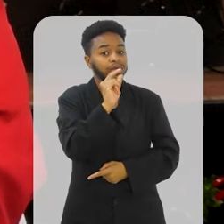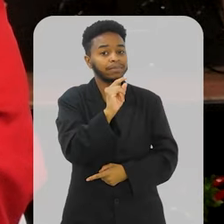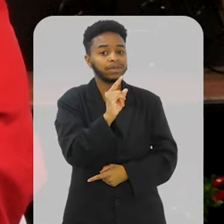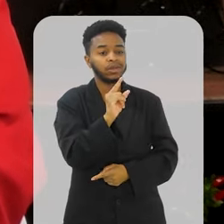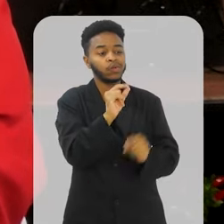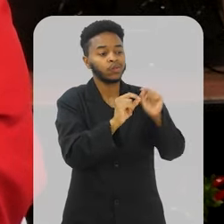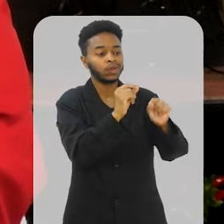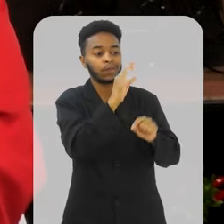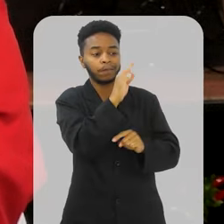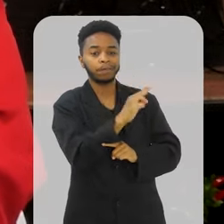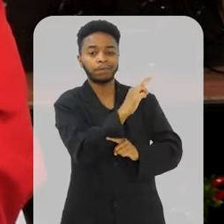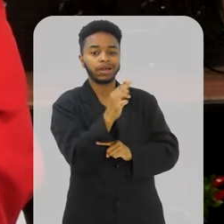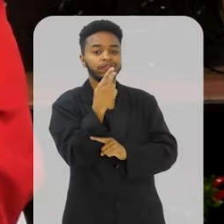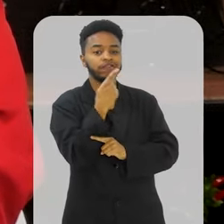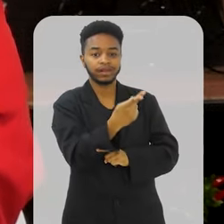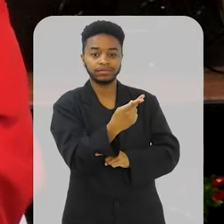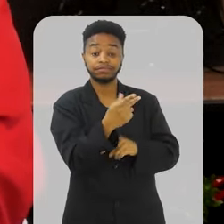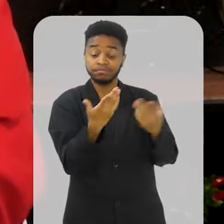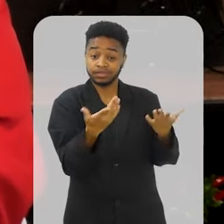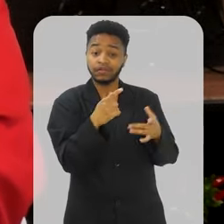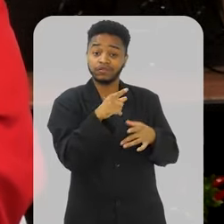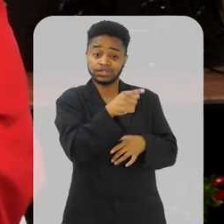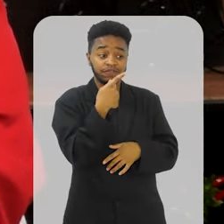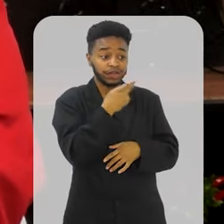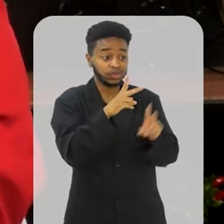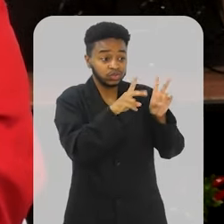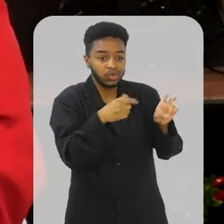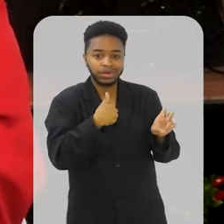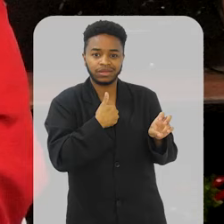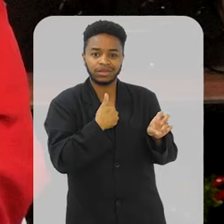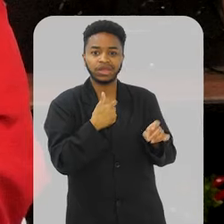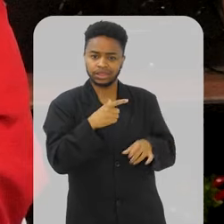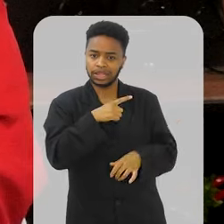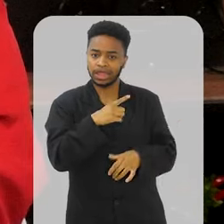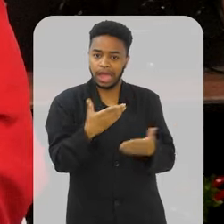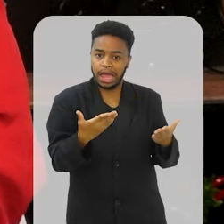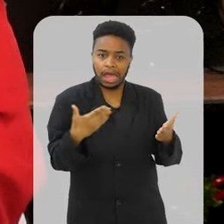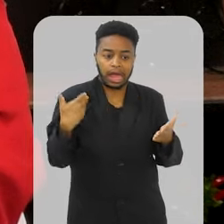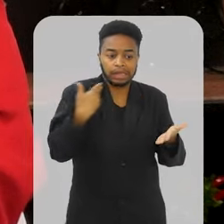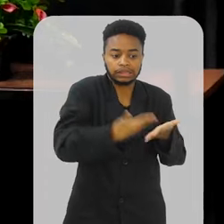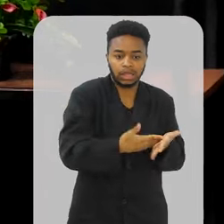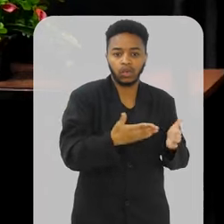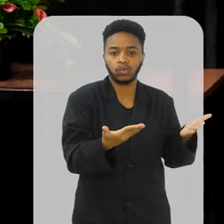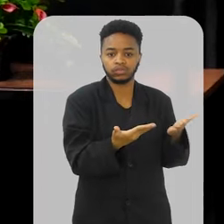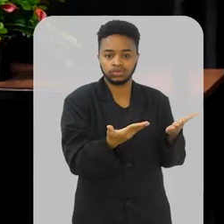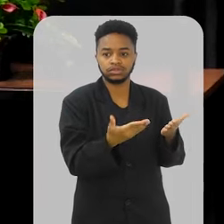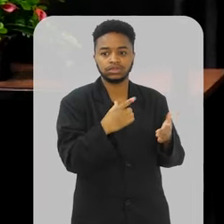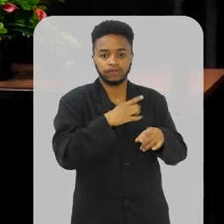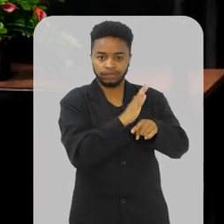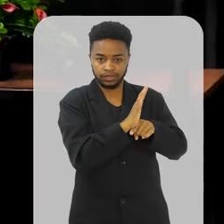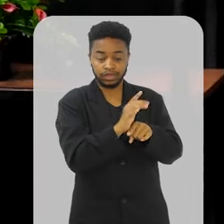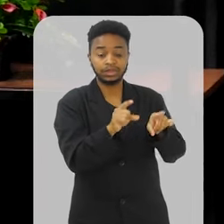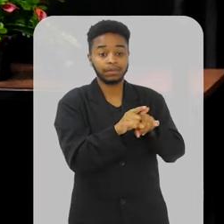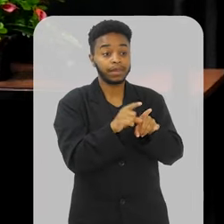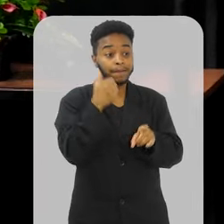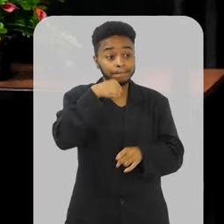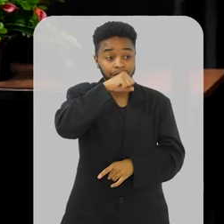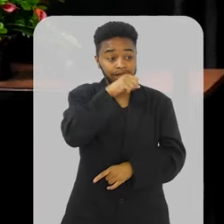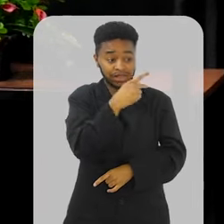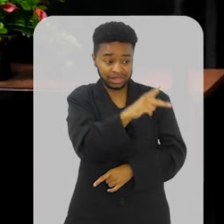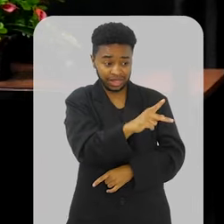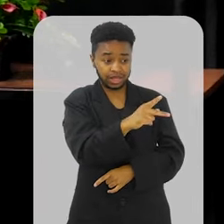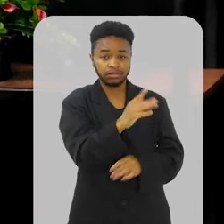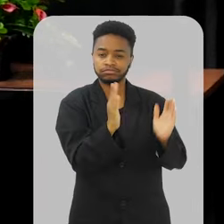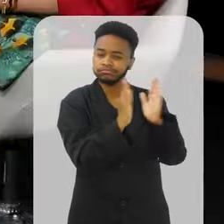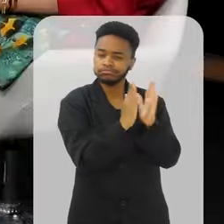falar e justamente o senhor fala sobre isso eu tenho esse vídeo até hoje O Alex é um querido a mãe dele era muito devota Santa Rita